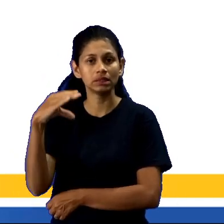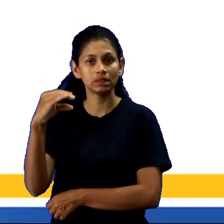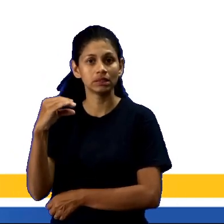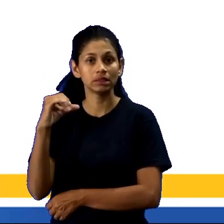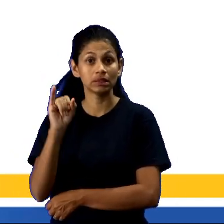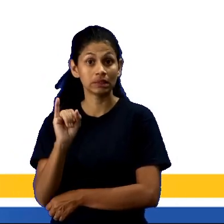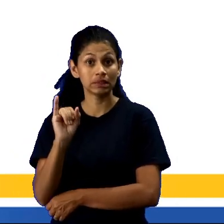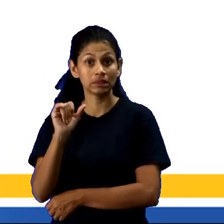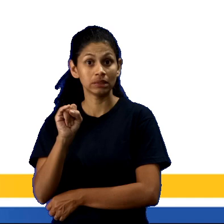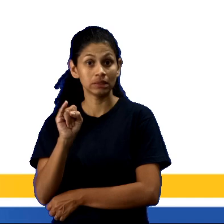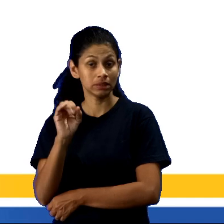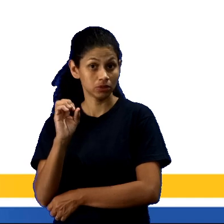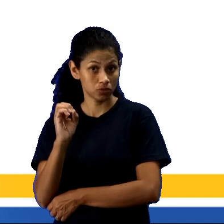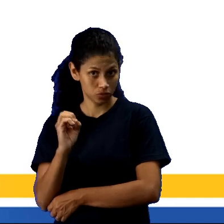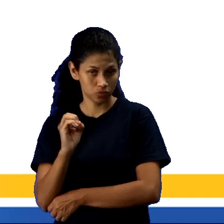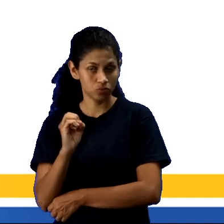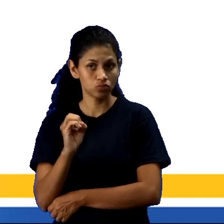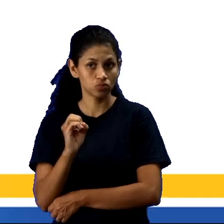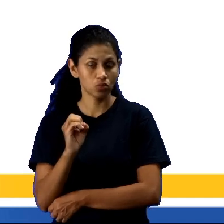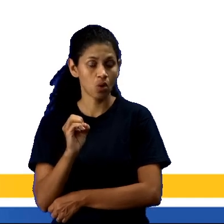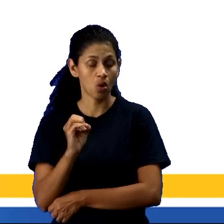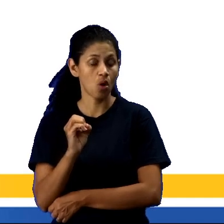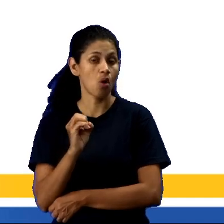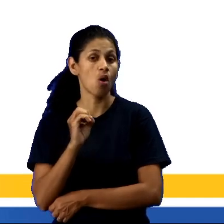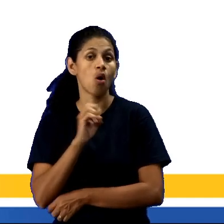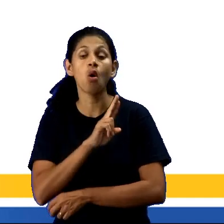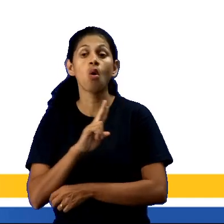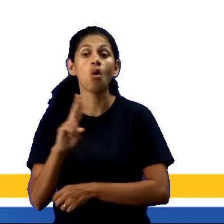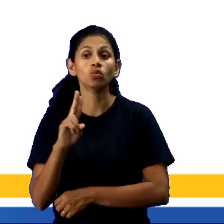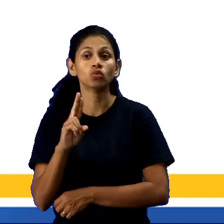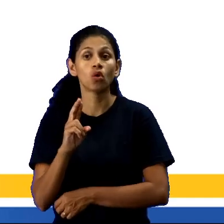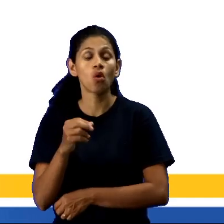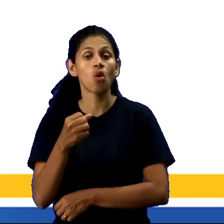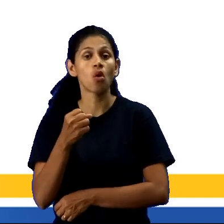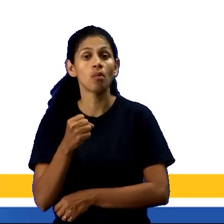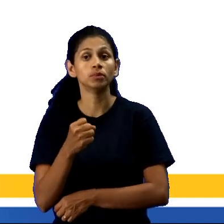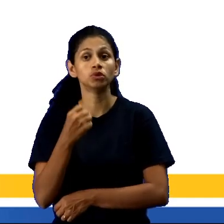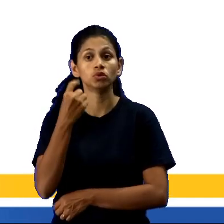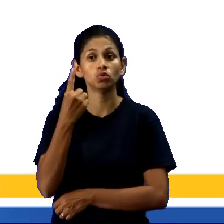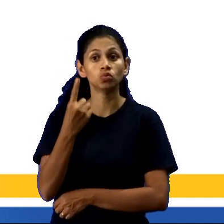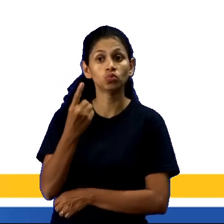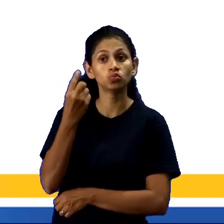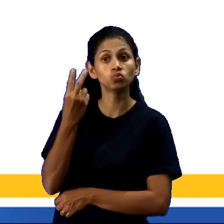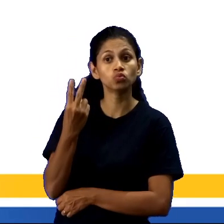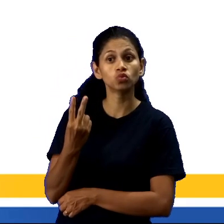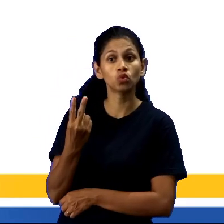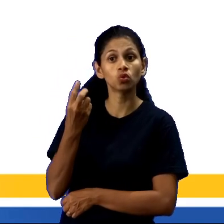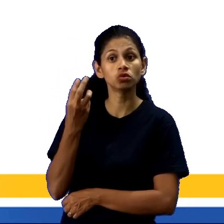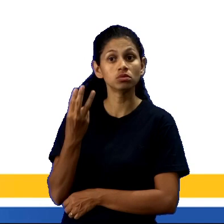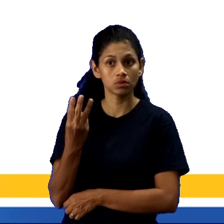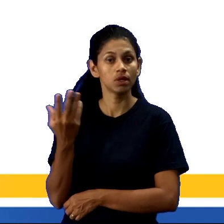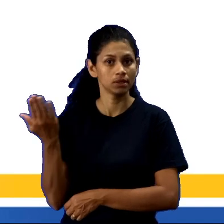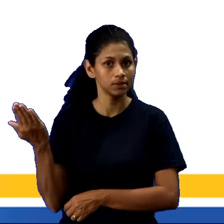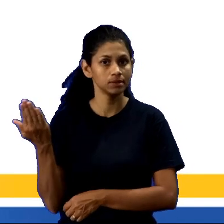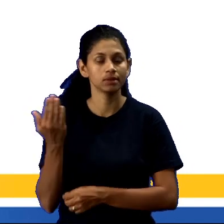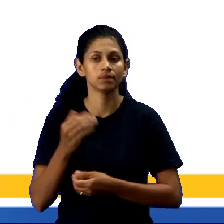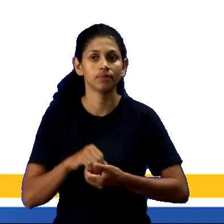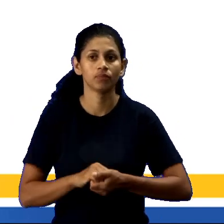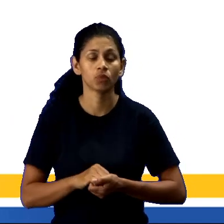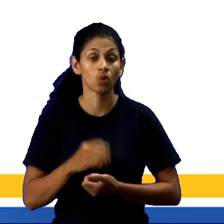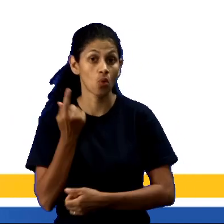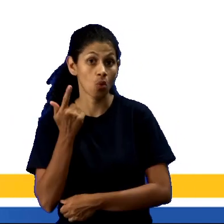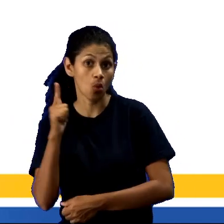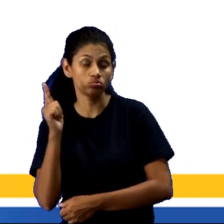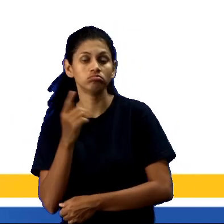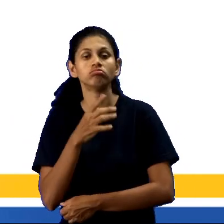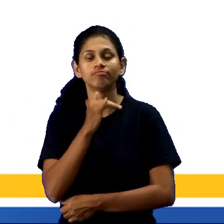em incisos. Isso aí que vocês estão vendo é a organização de um texto legal, tá bom? Agora, outro exemplo,